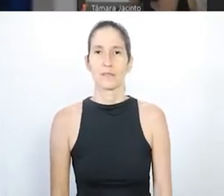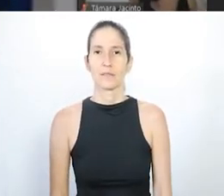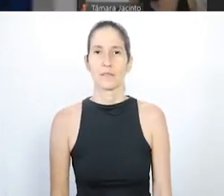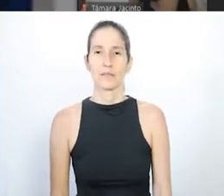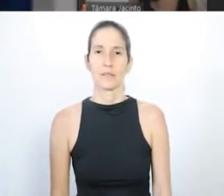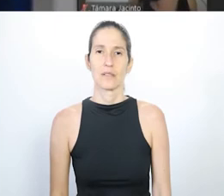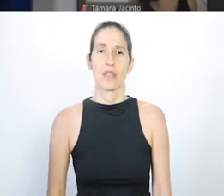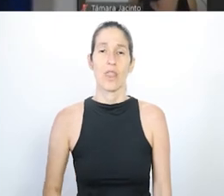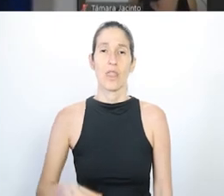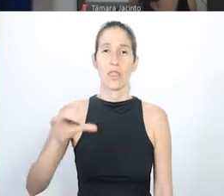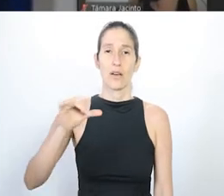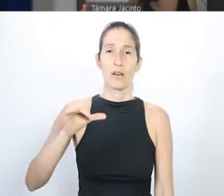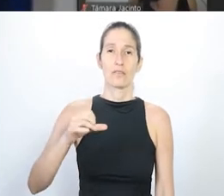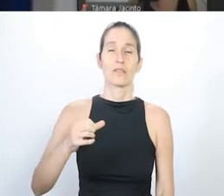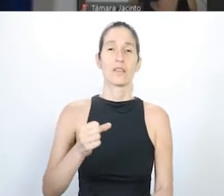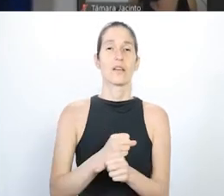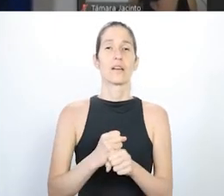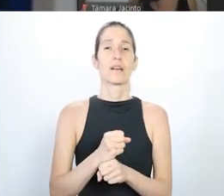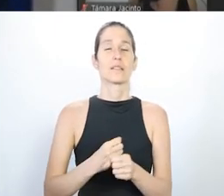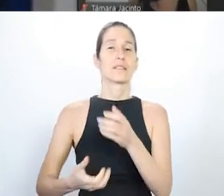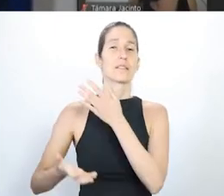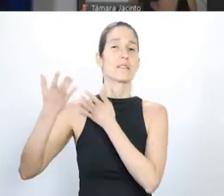que é imenso,